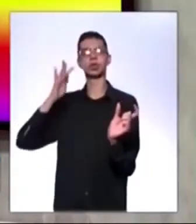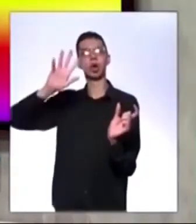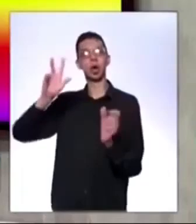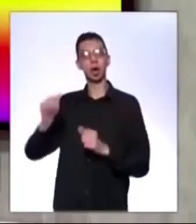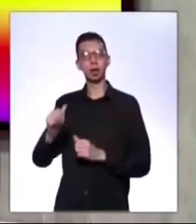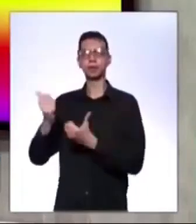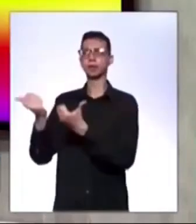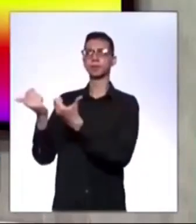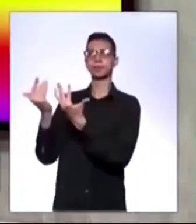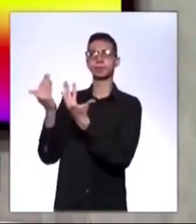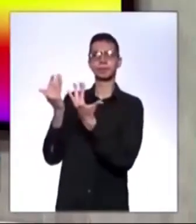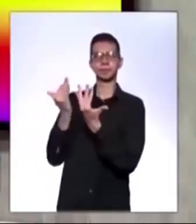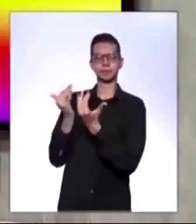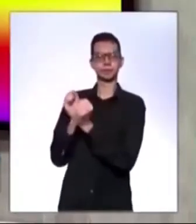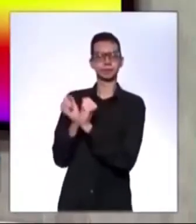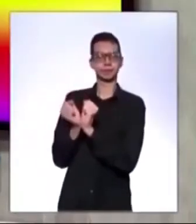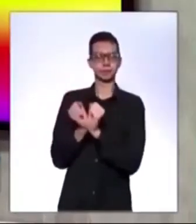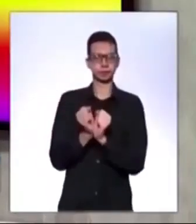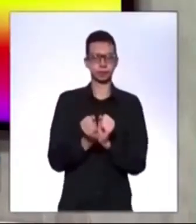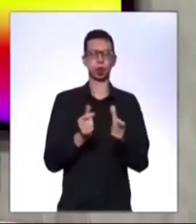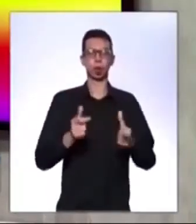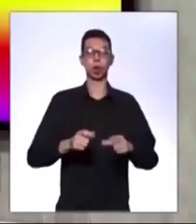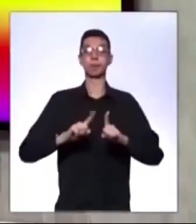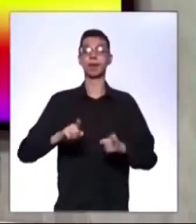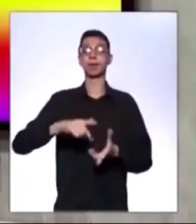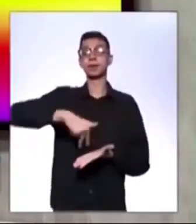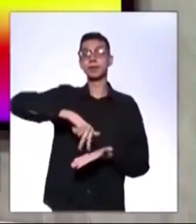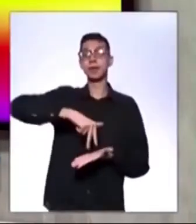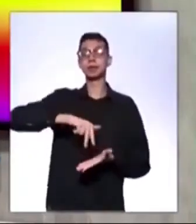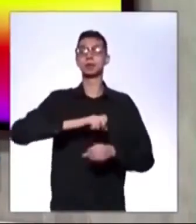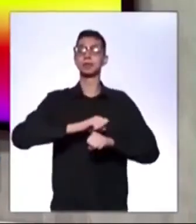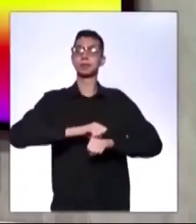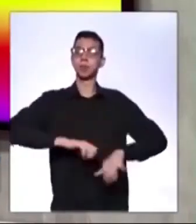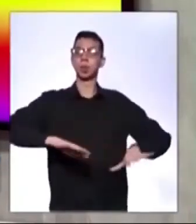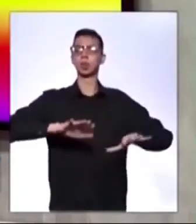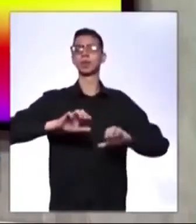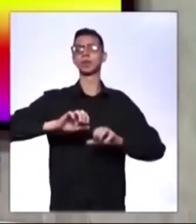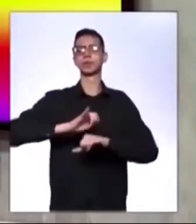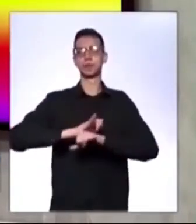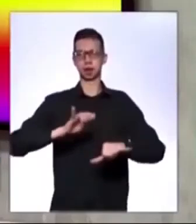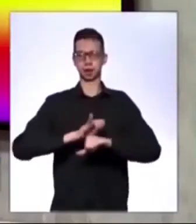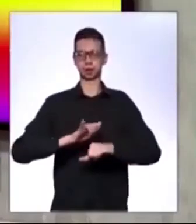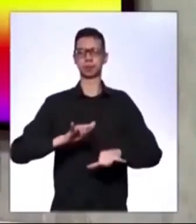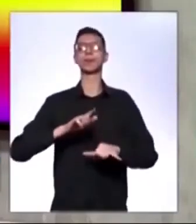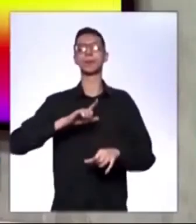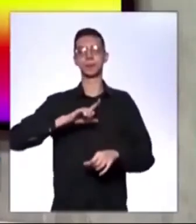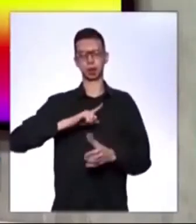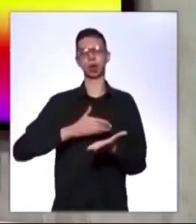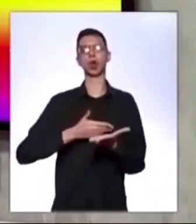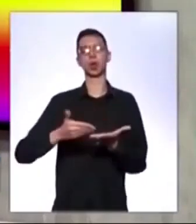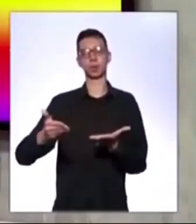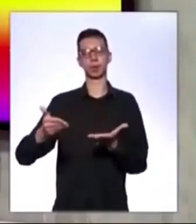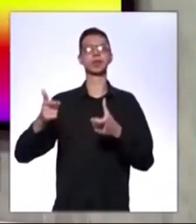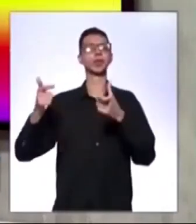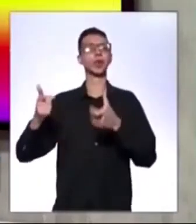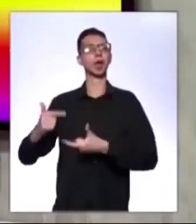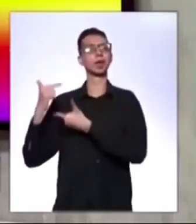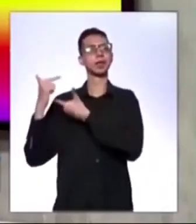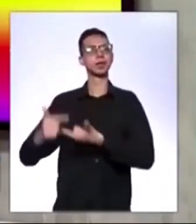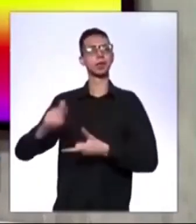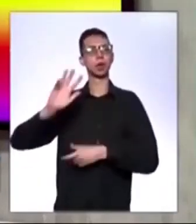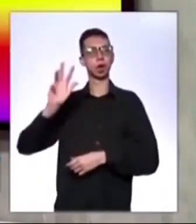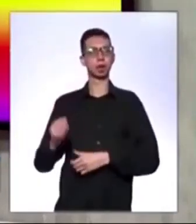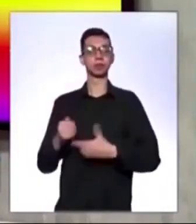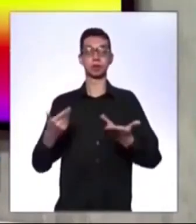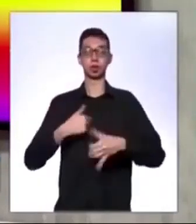Então o que acontece? Nós temos várias danças no Brasil de origem africana. Se você colocar o nome de algumas danças que eu vou colocar para você aqui hoje, né,